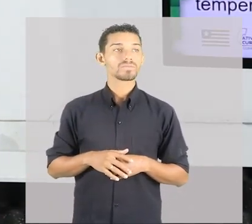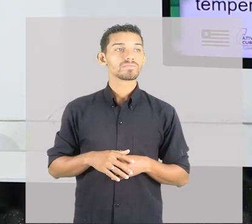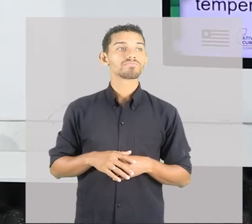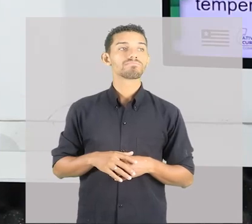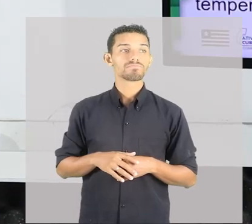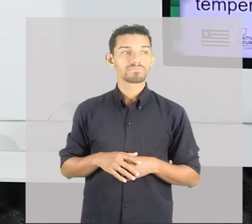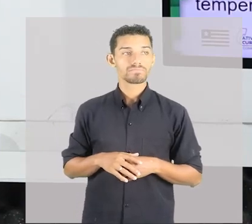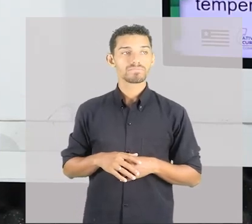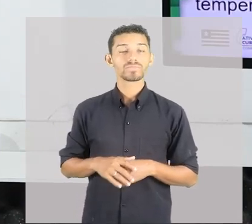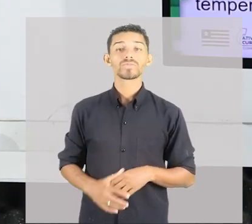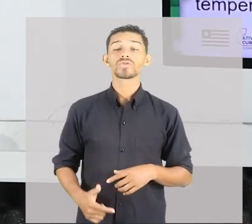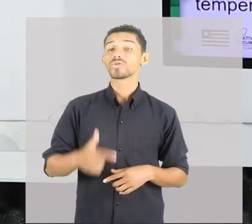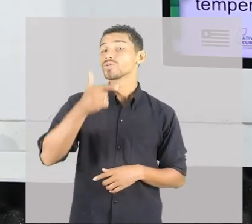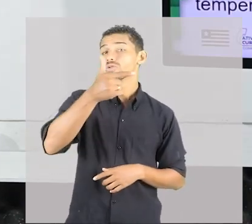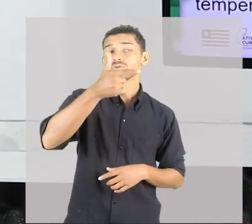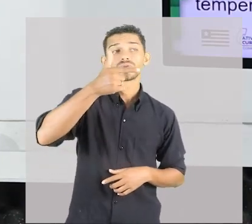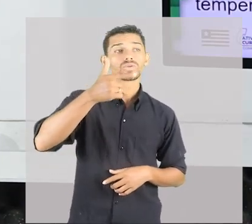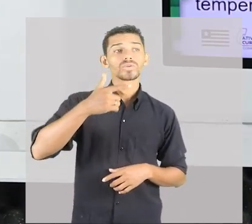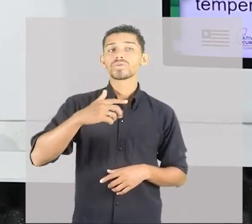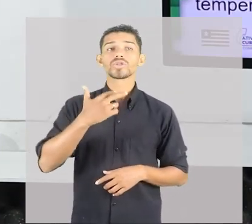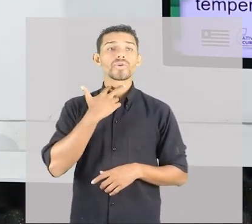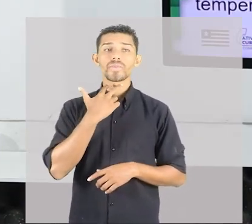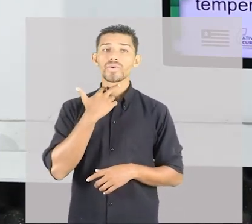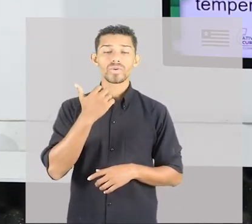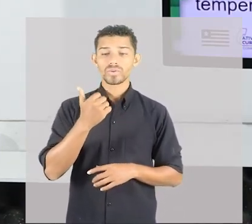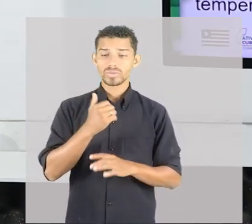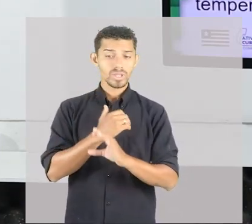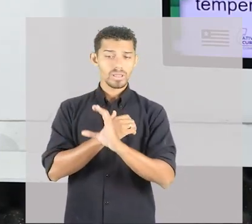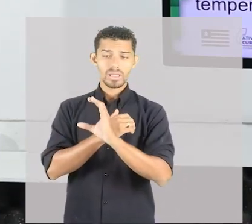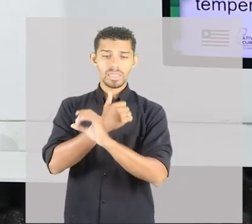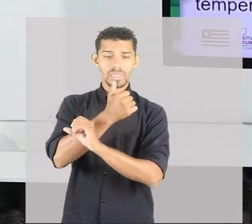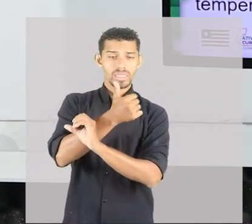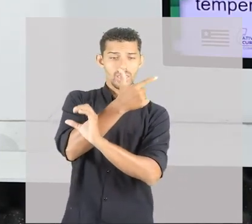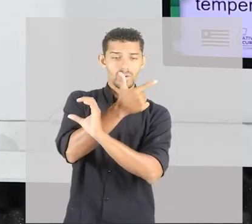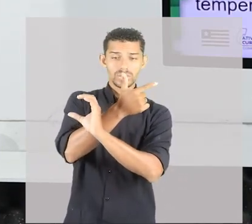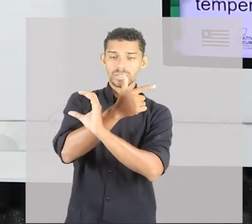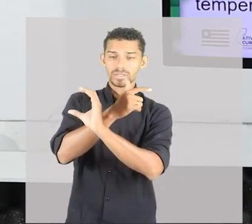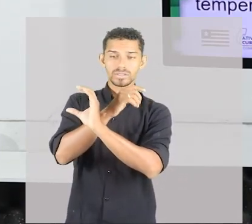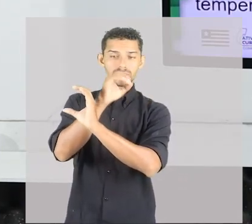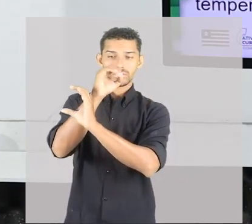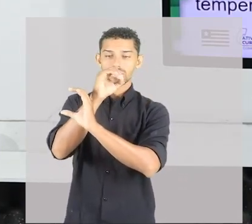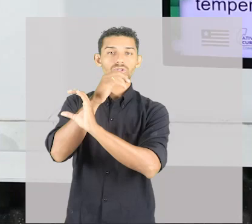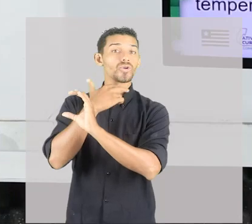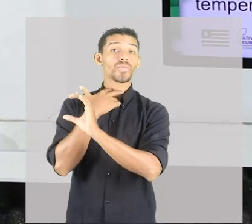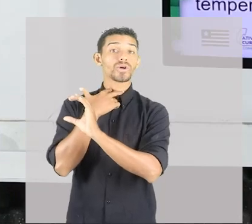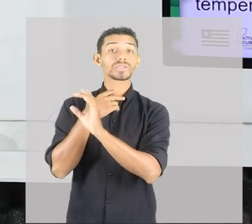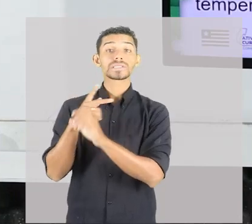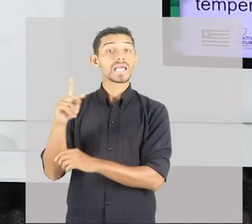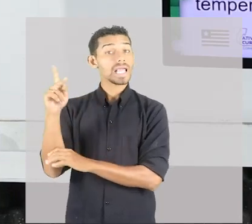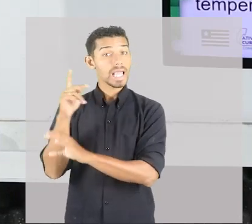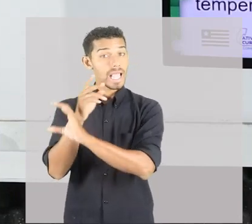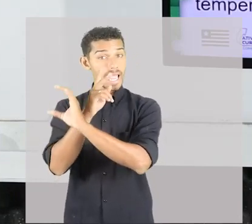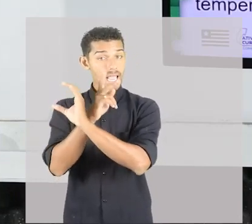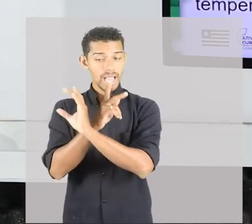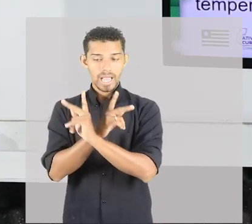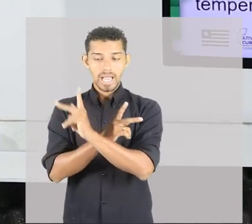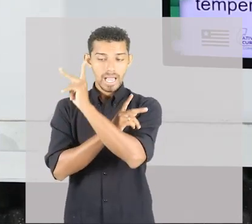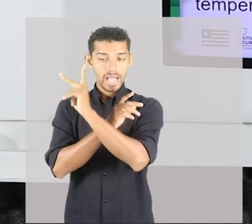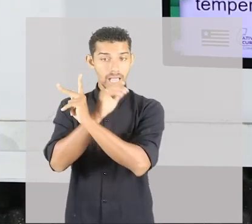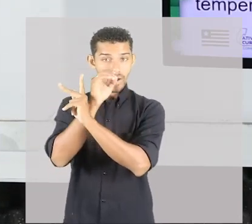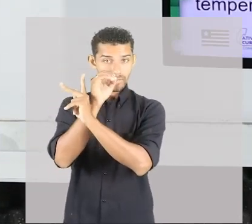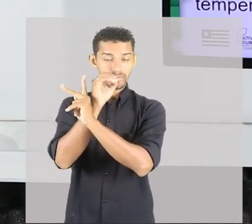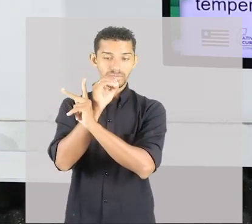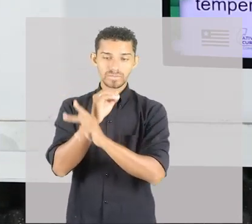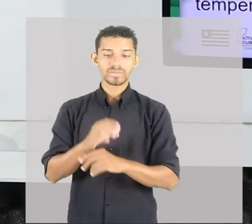de novo de novo gente eu não posso deixar a temperatura em cé eu preciso somar com 273 e aqui eu acho